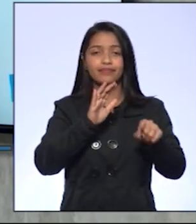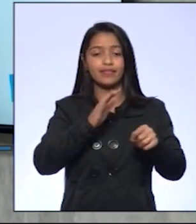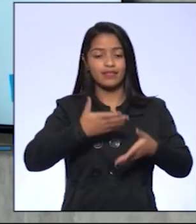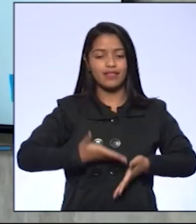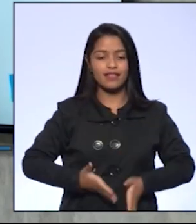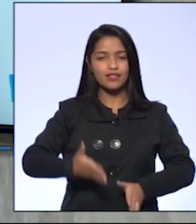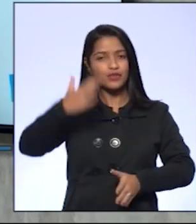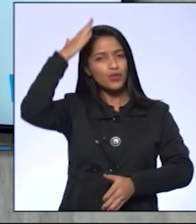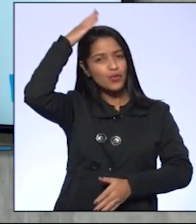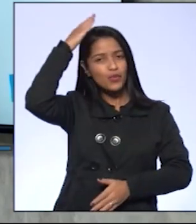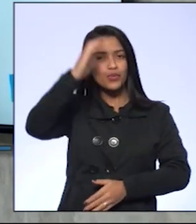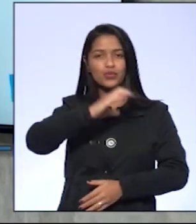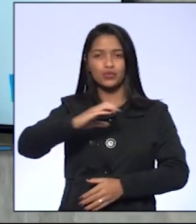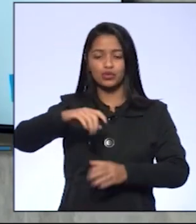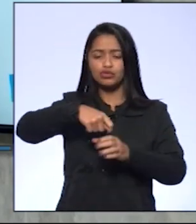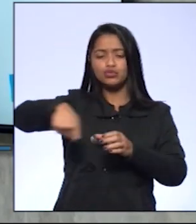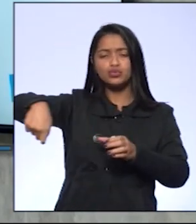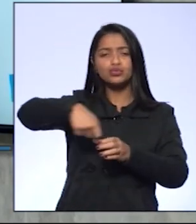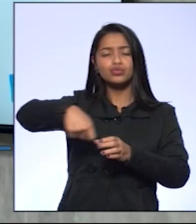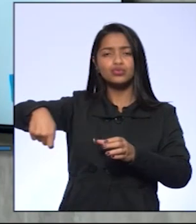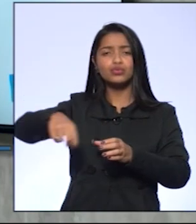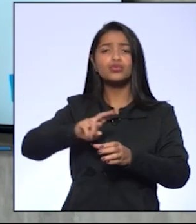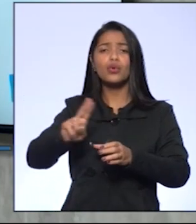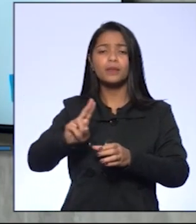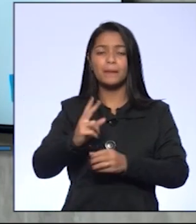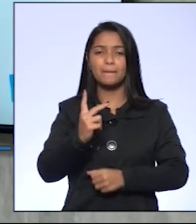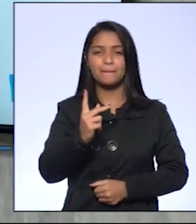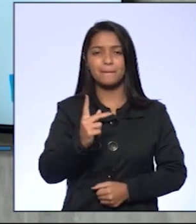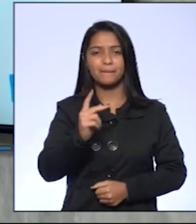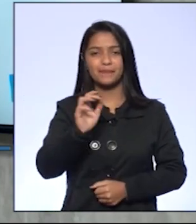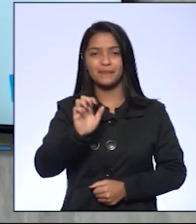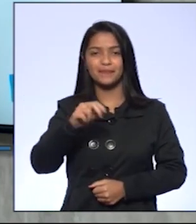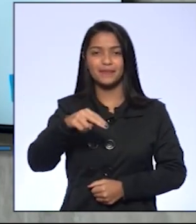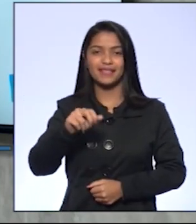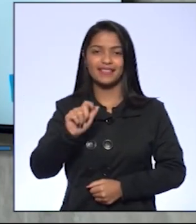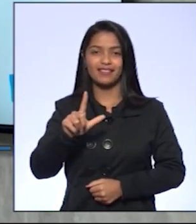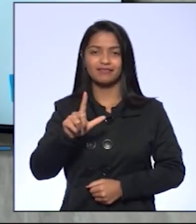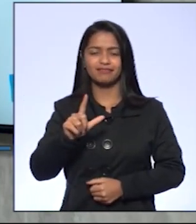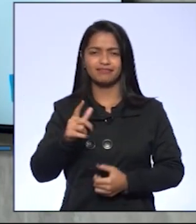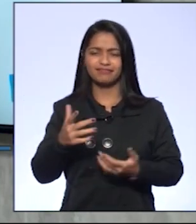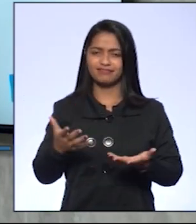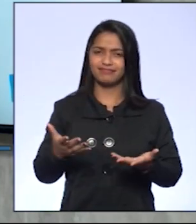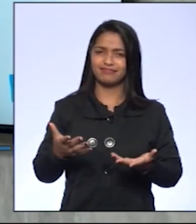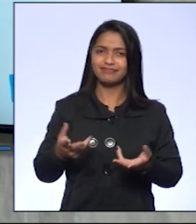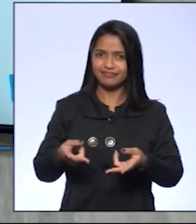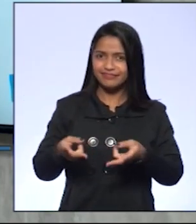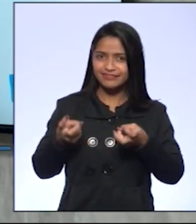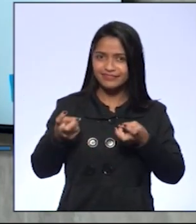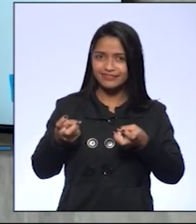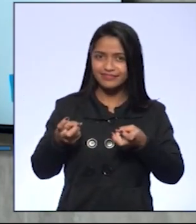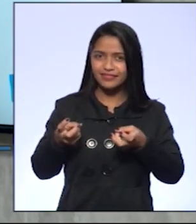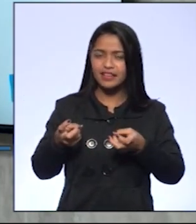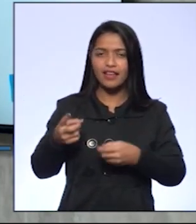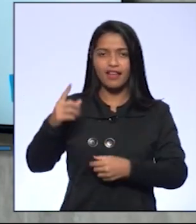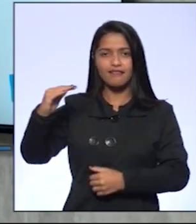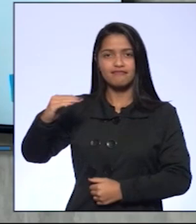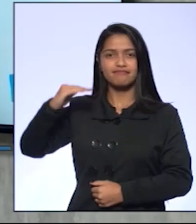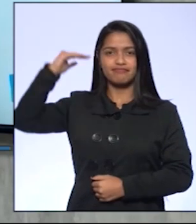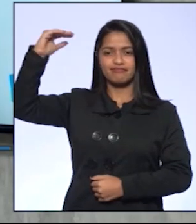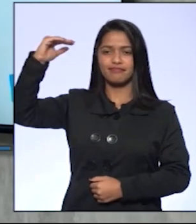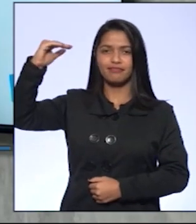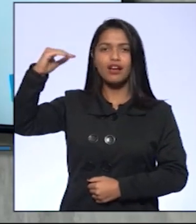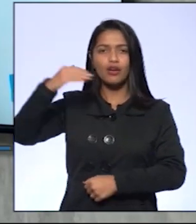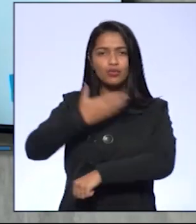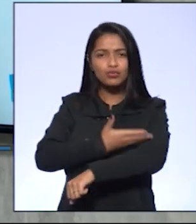o estojo se chama penal. Percebe? E não é o mais velho que diz penal.